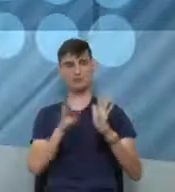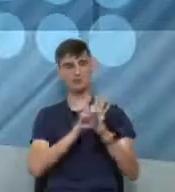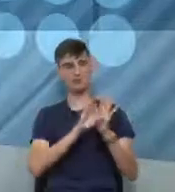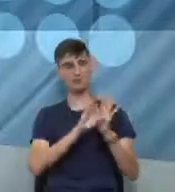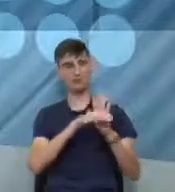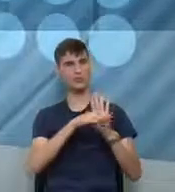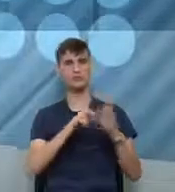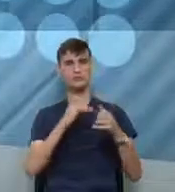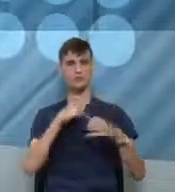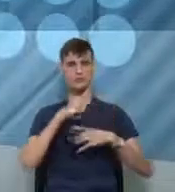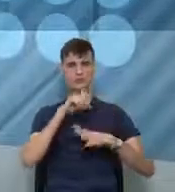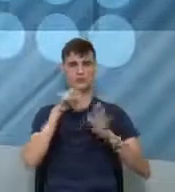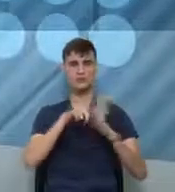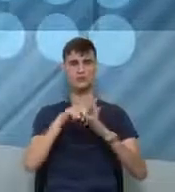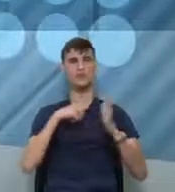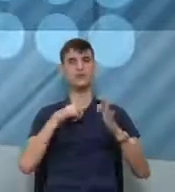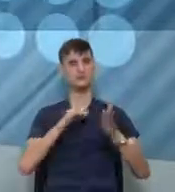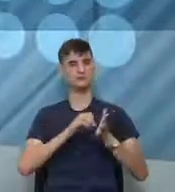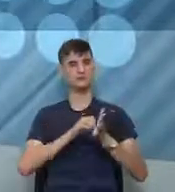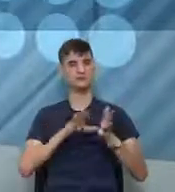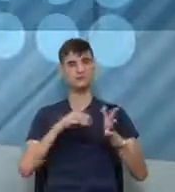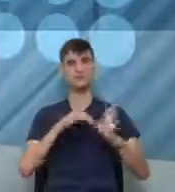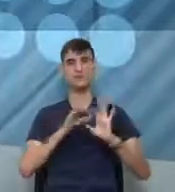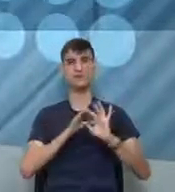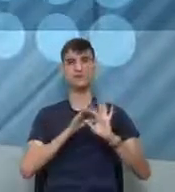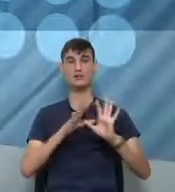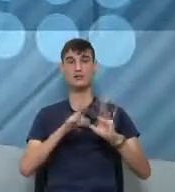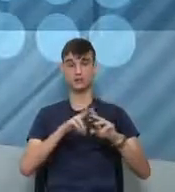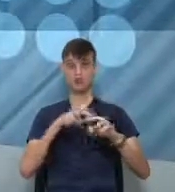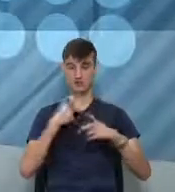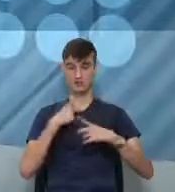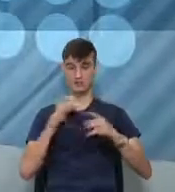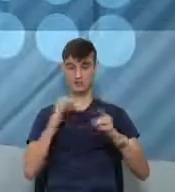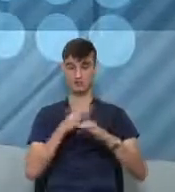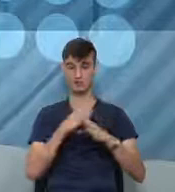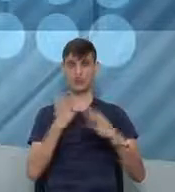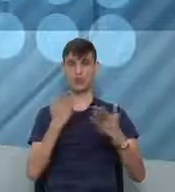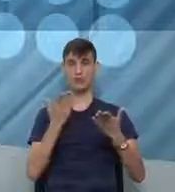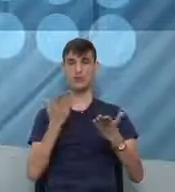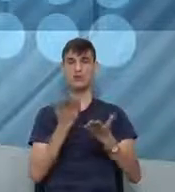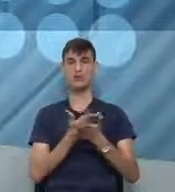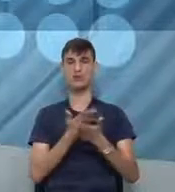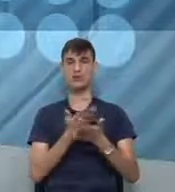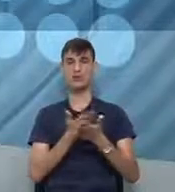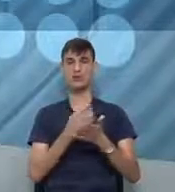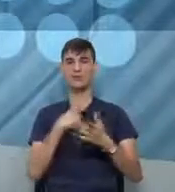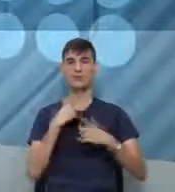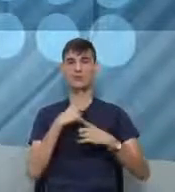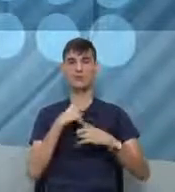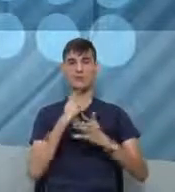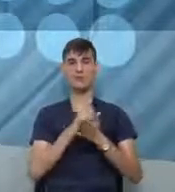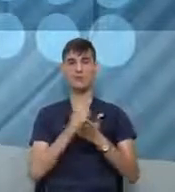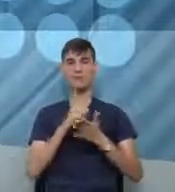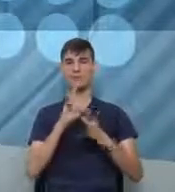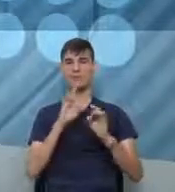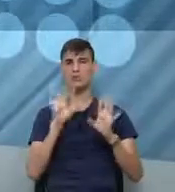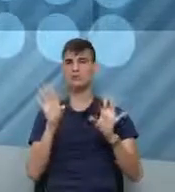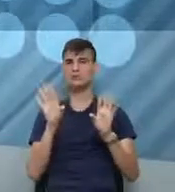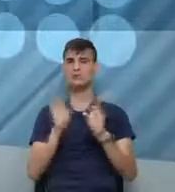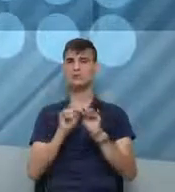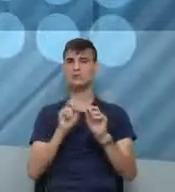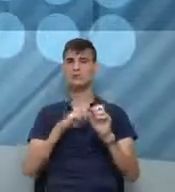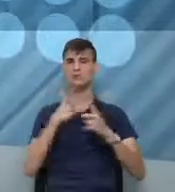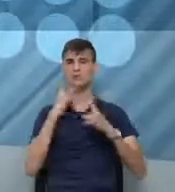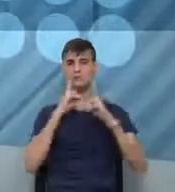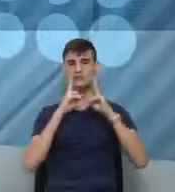conteúdos e qualquer dúvida a gente está à disposição. Então eu trouxe para a gente fechar a nossa aula, no nosso último bloco, um resumo do que a gente